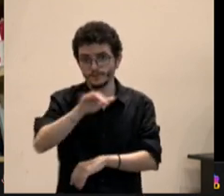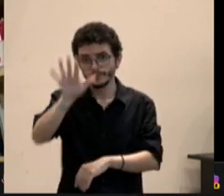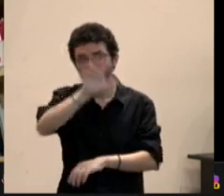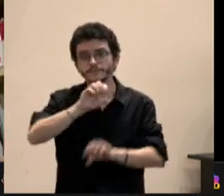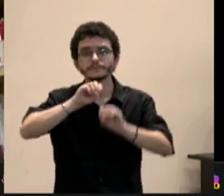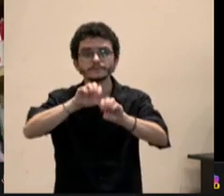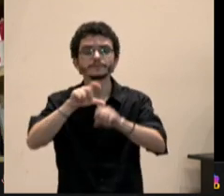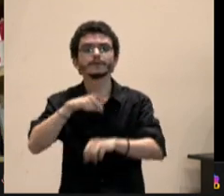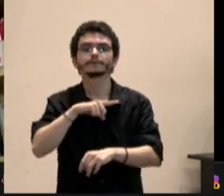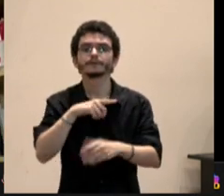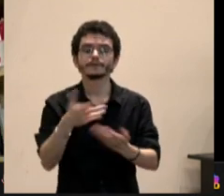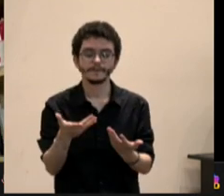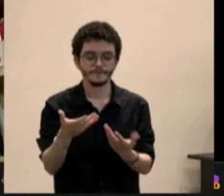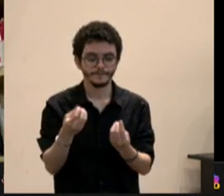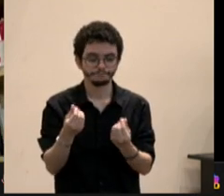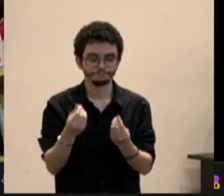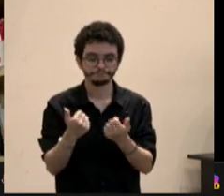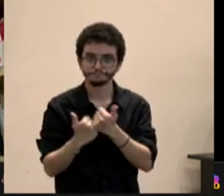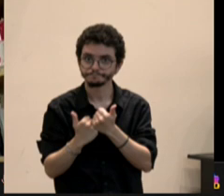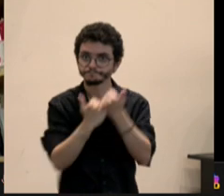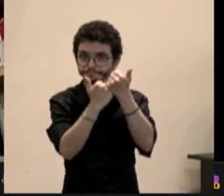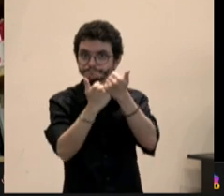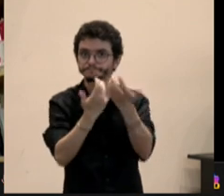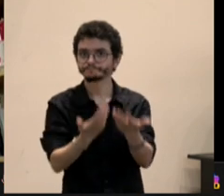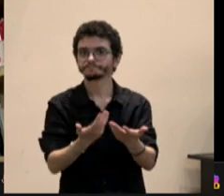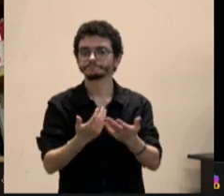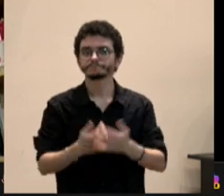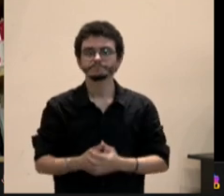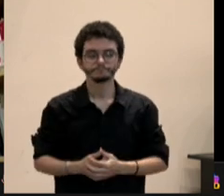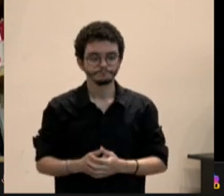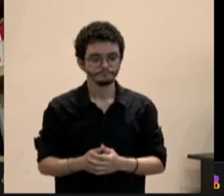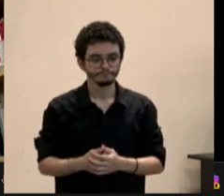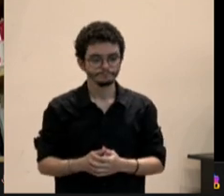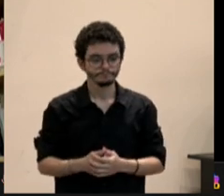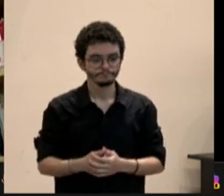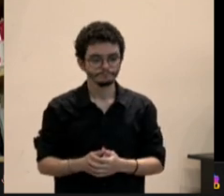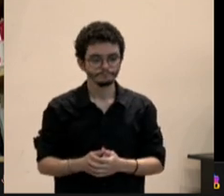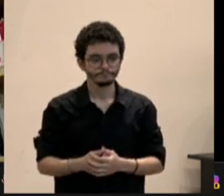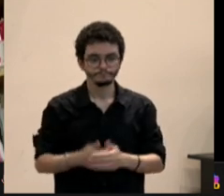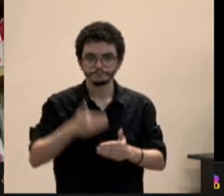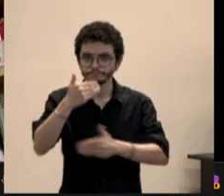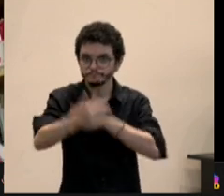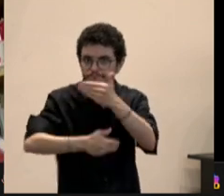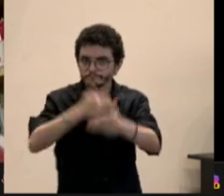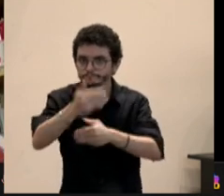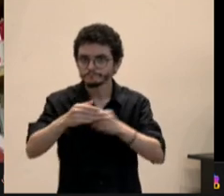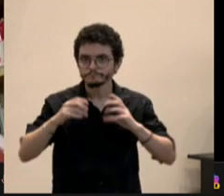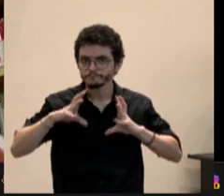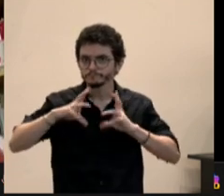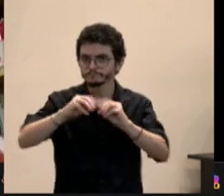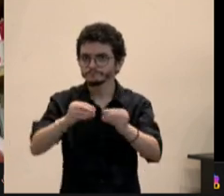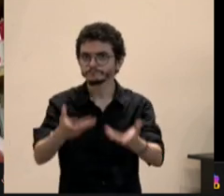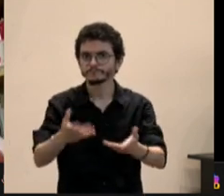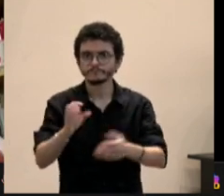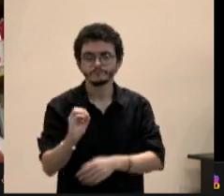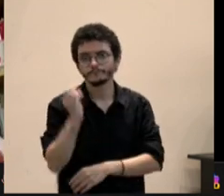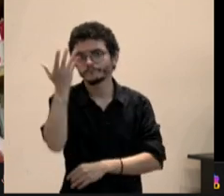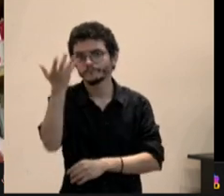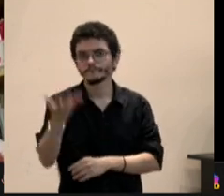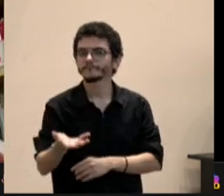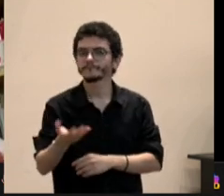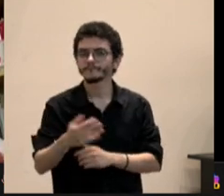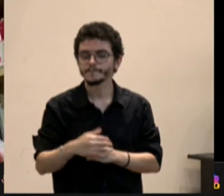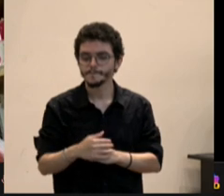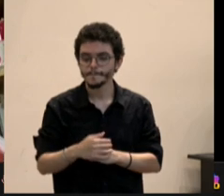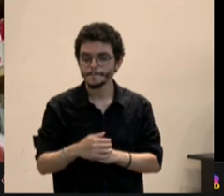né, muito apoio, né, da SASE para o processo todo da realização, né,